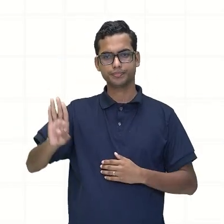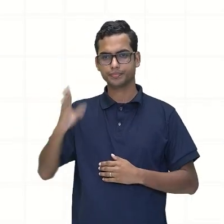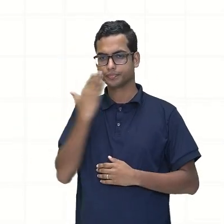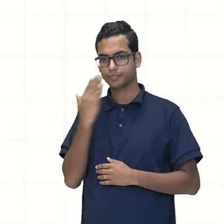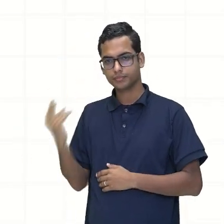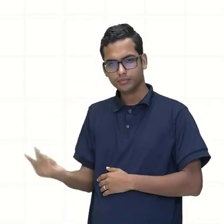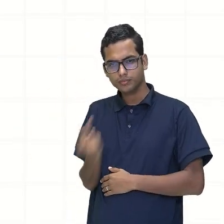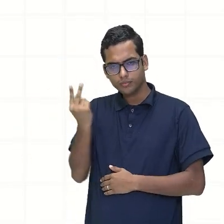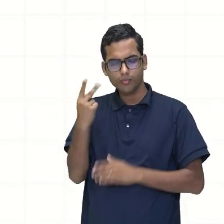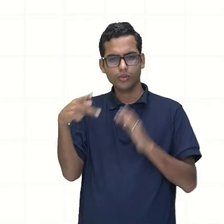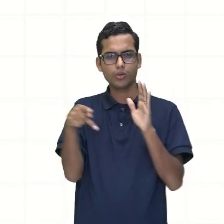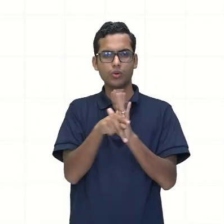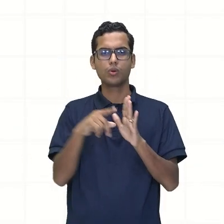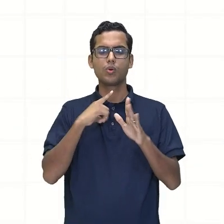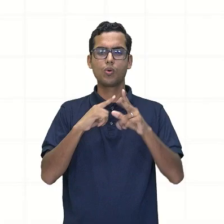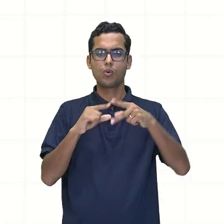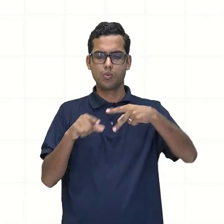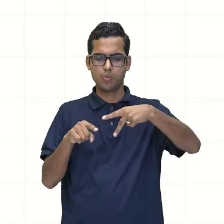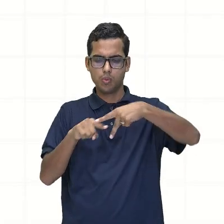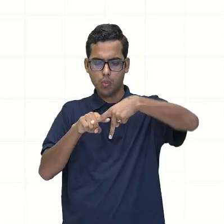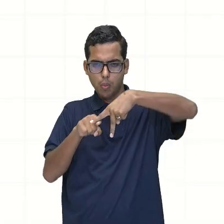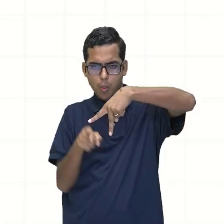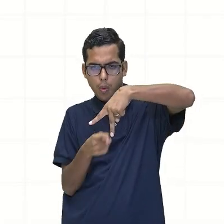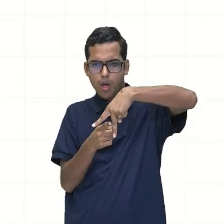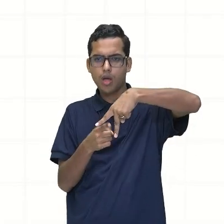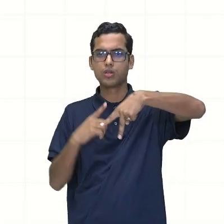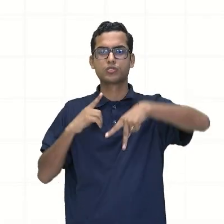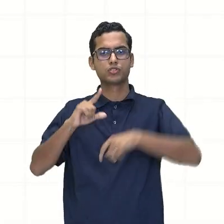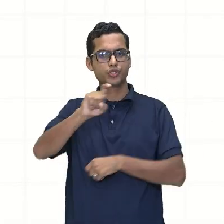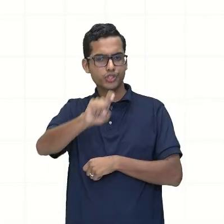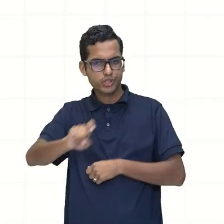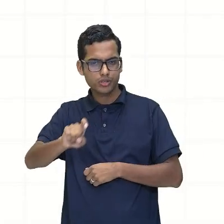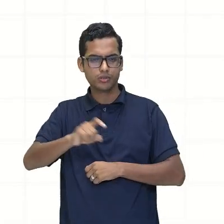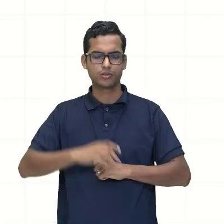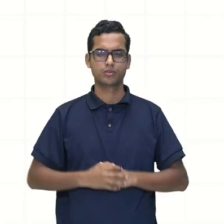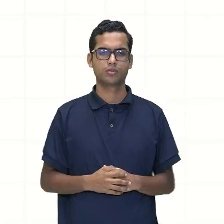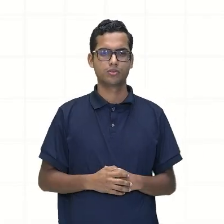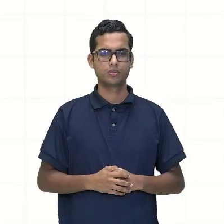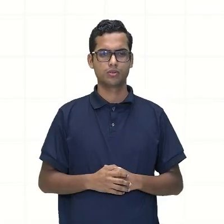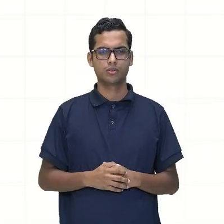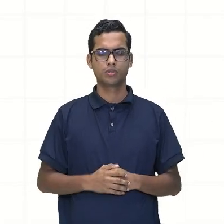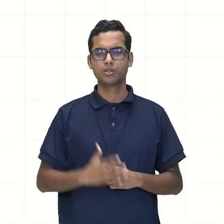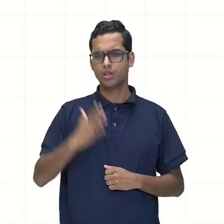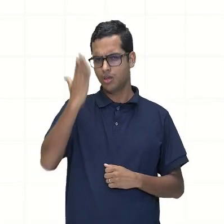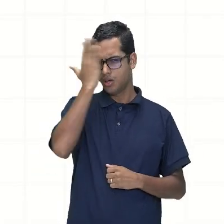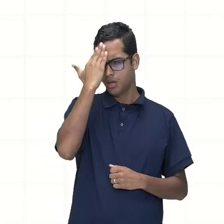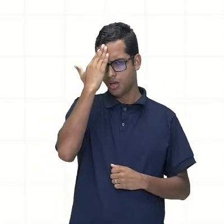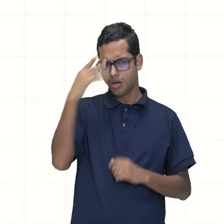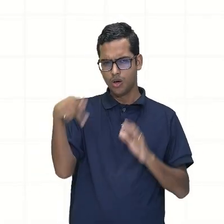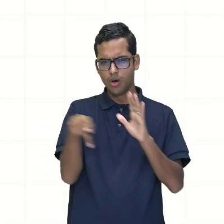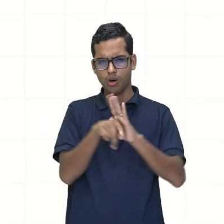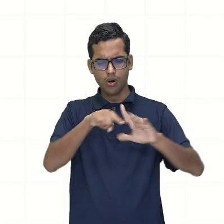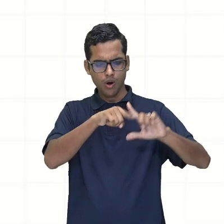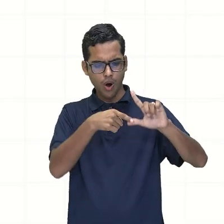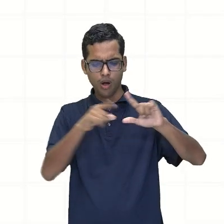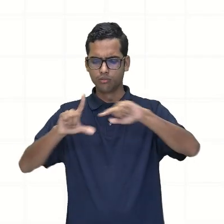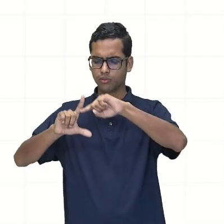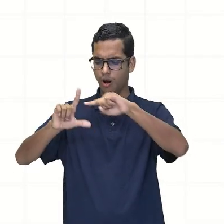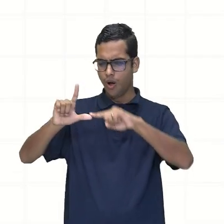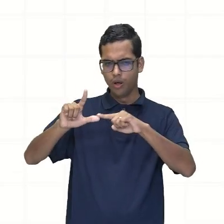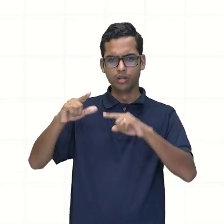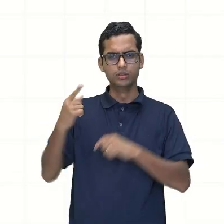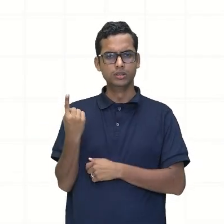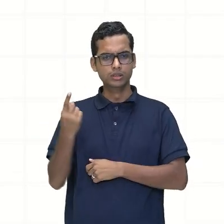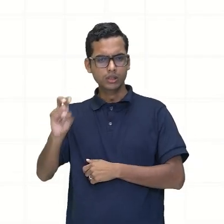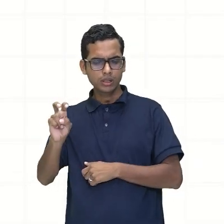do ângulo x, que a gente ainda não sabe. Mas a gente sabe o quê? Que a soma dos ângulos 15 mais